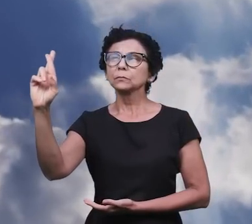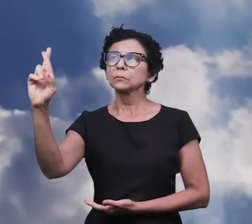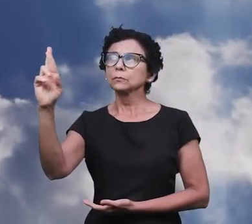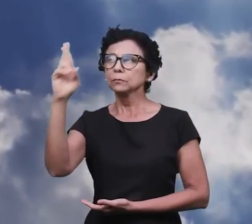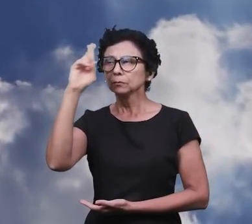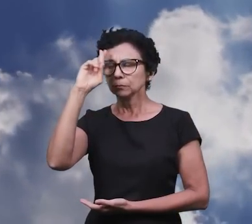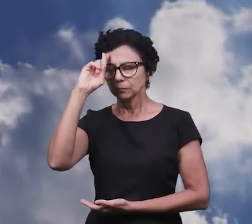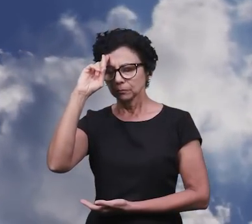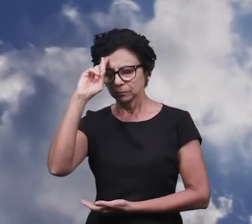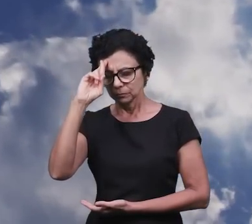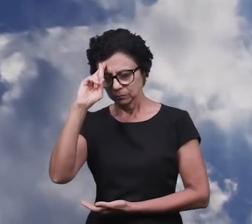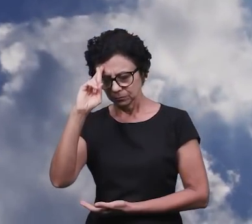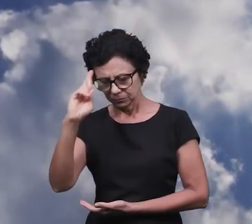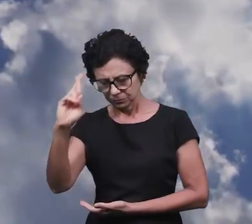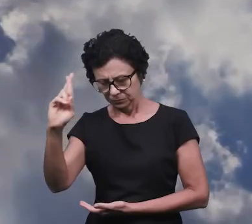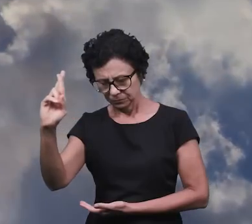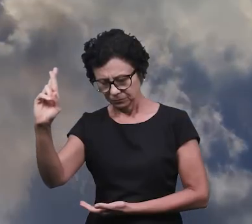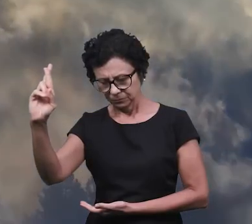Senhor,